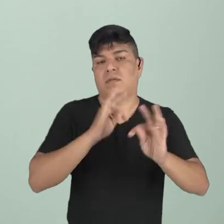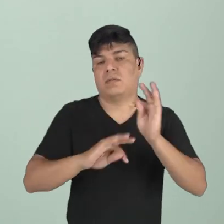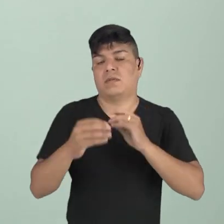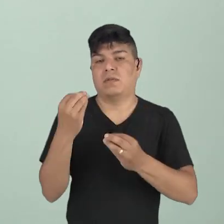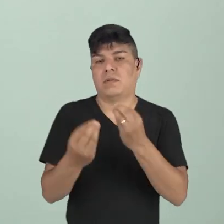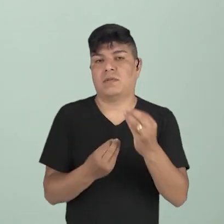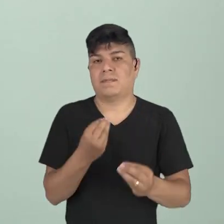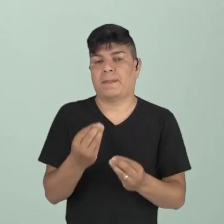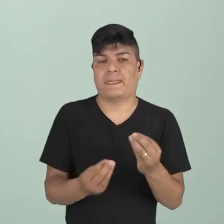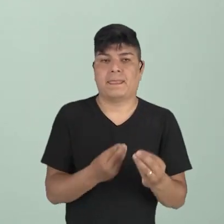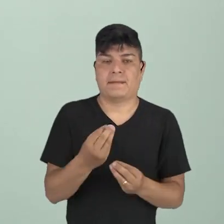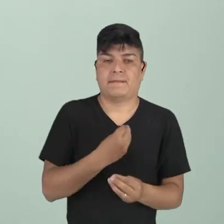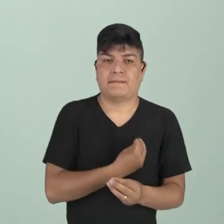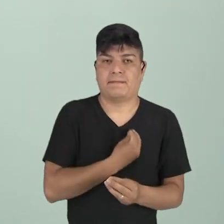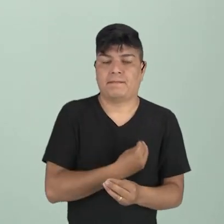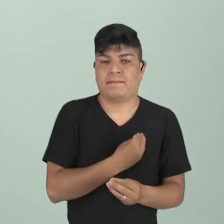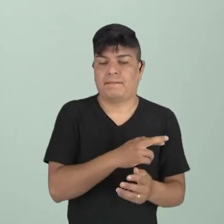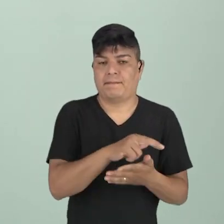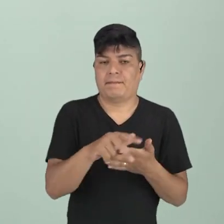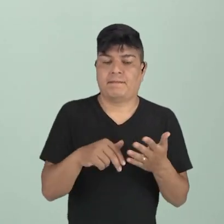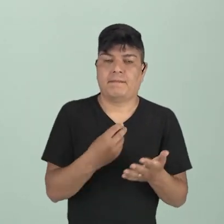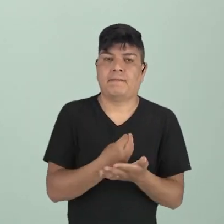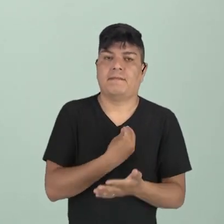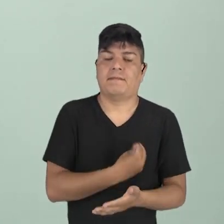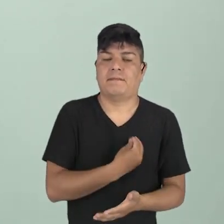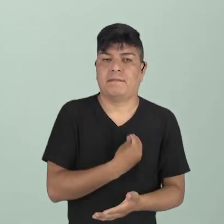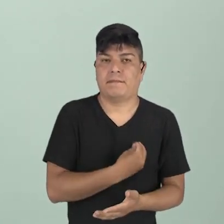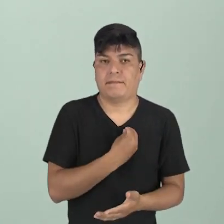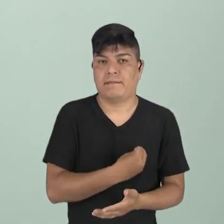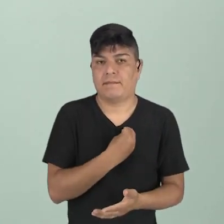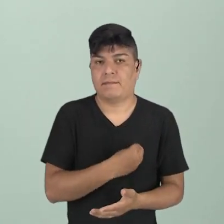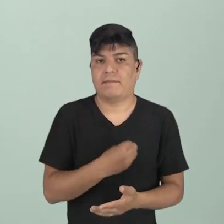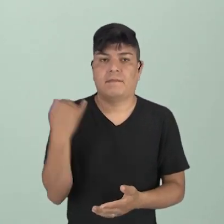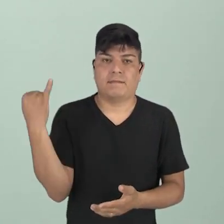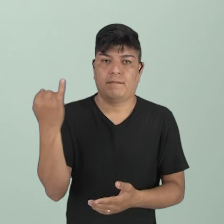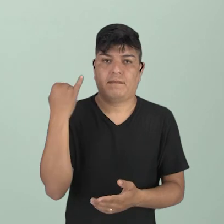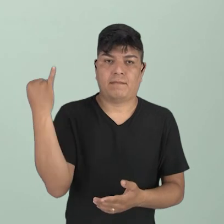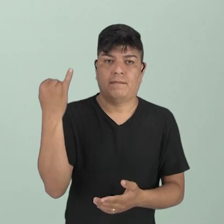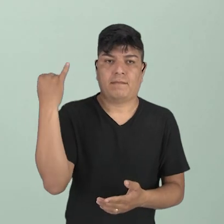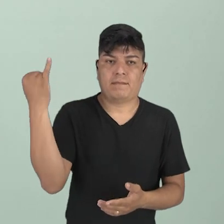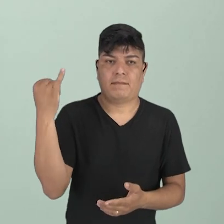ele afeta a nossa vida em várias áreas, tá bom? Isso é